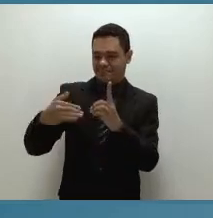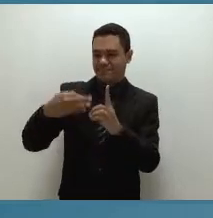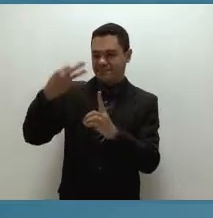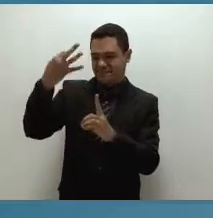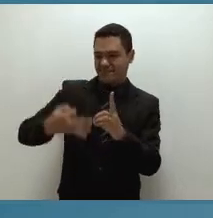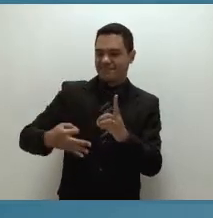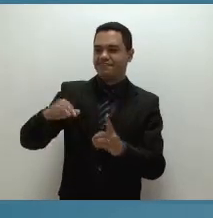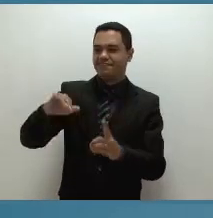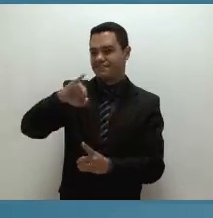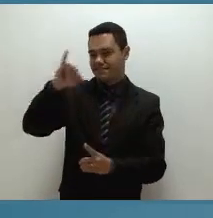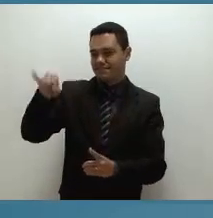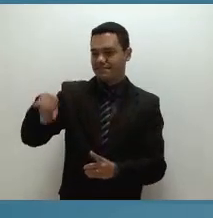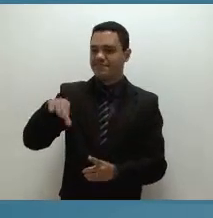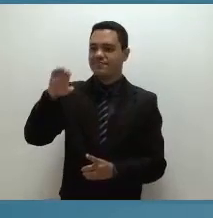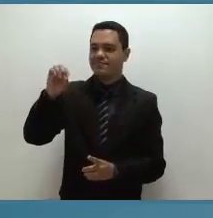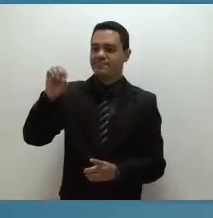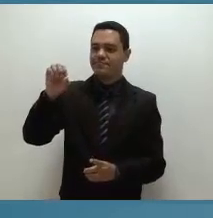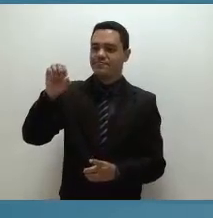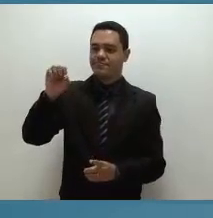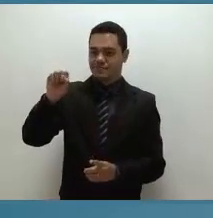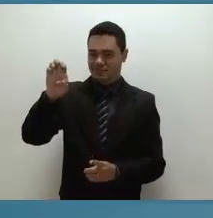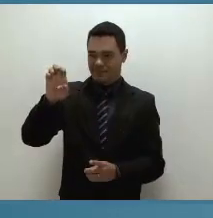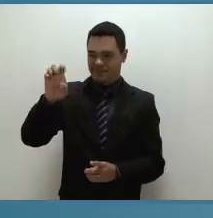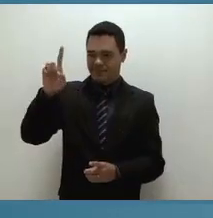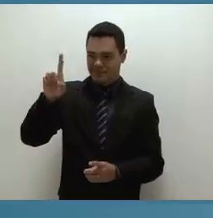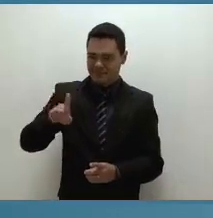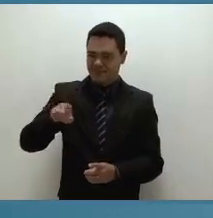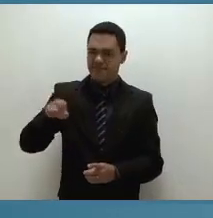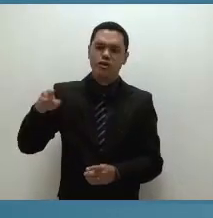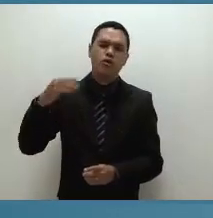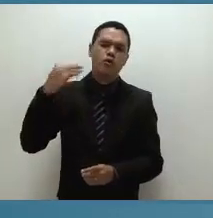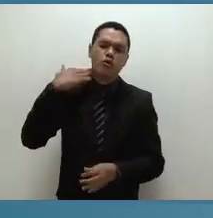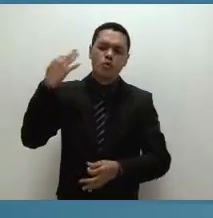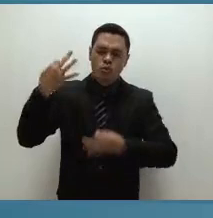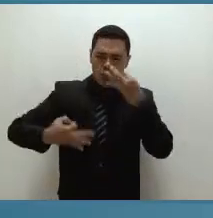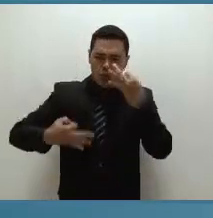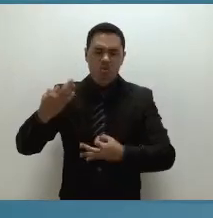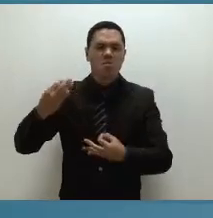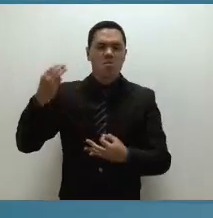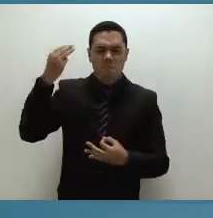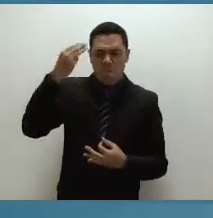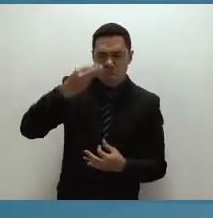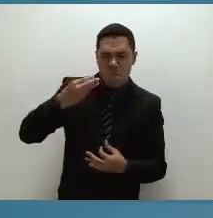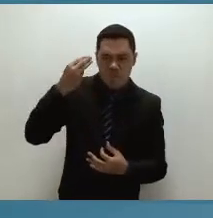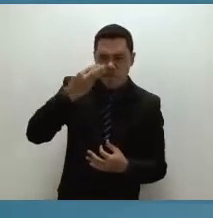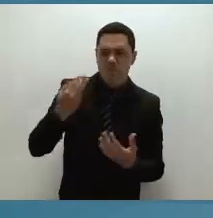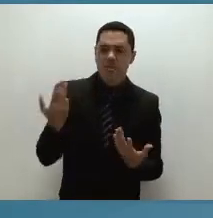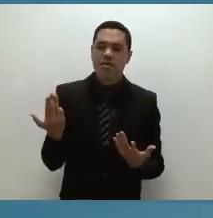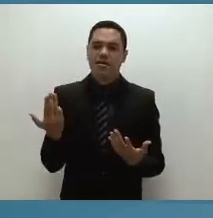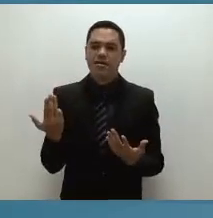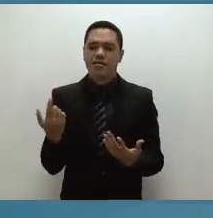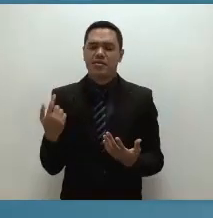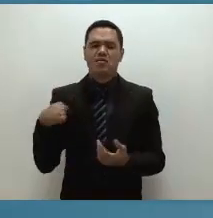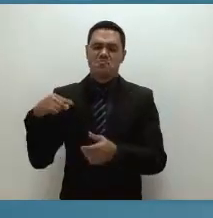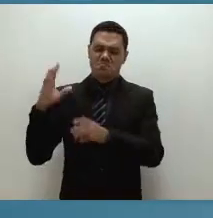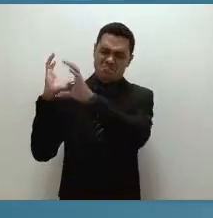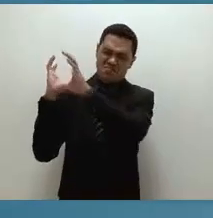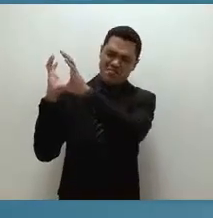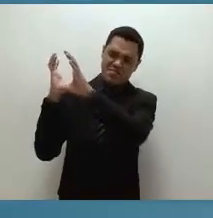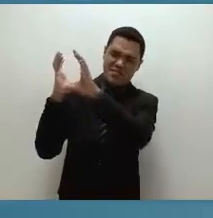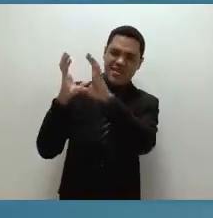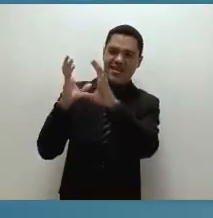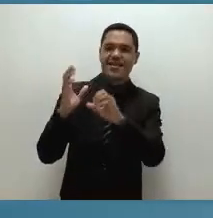Né? O Roberto é também um juiz experiente, mais experiente. Começou um ciclo aqui no Tribunal de